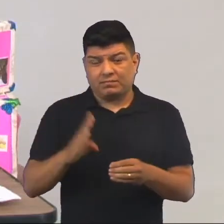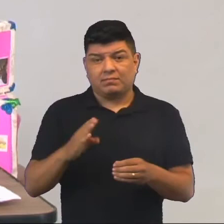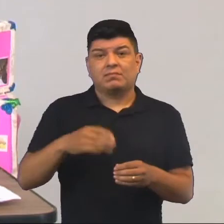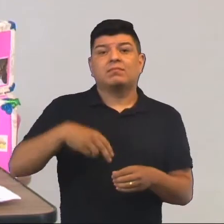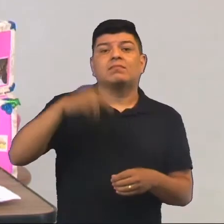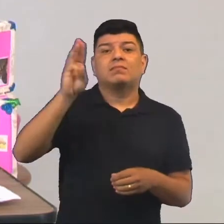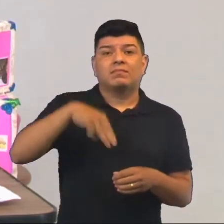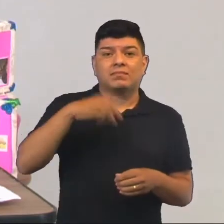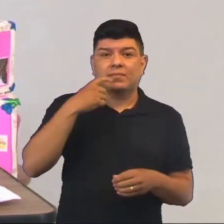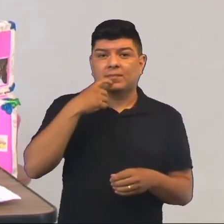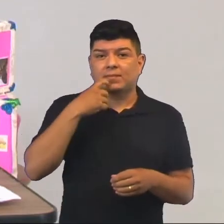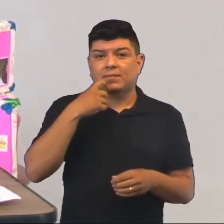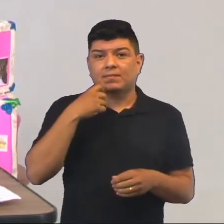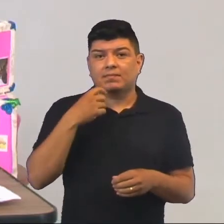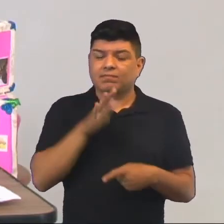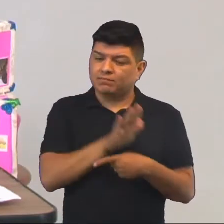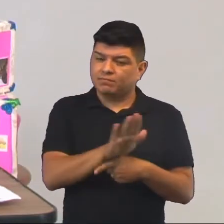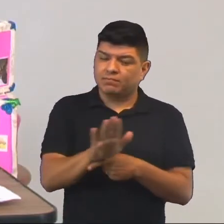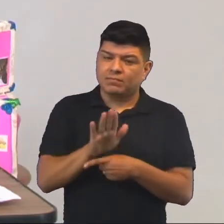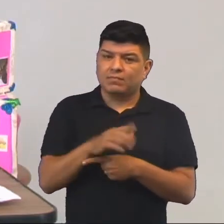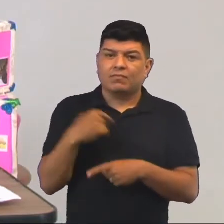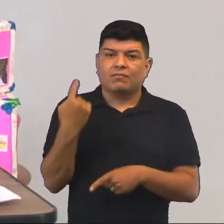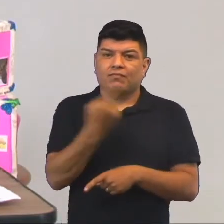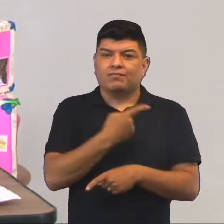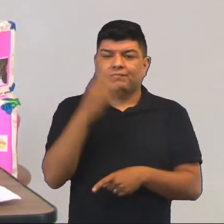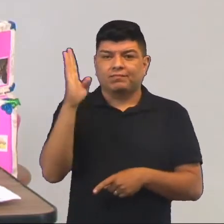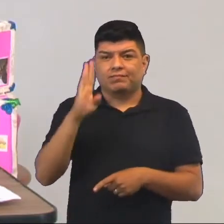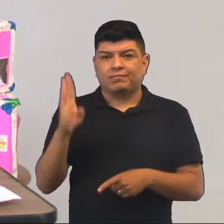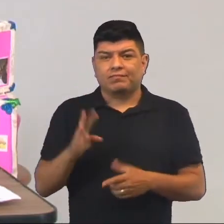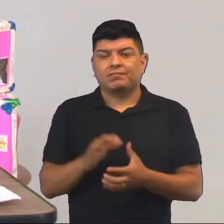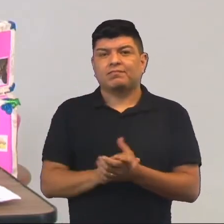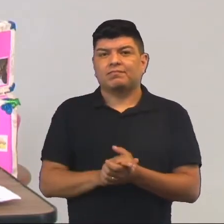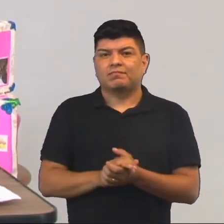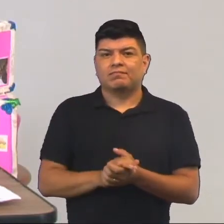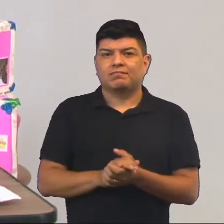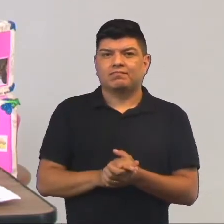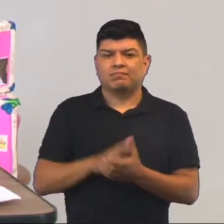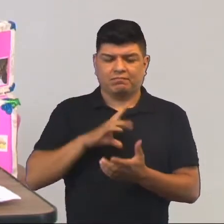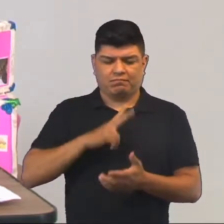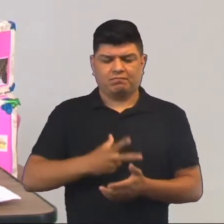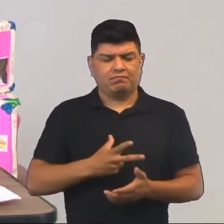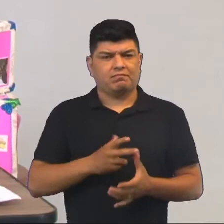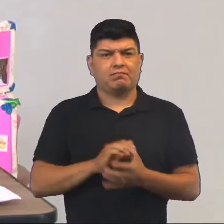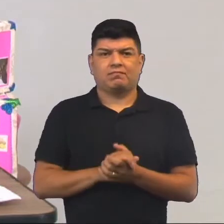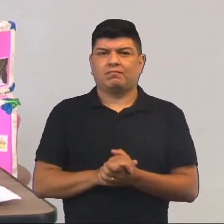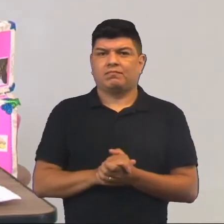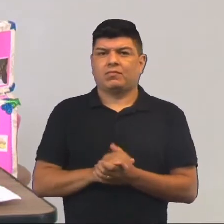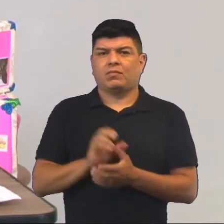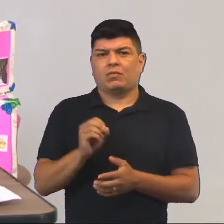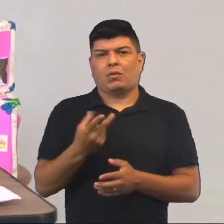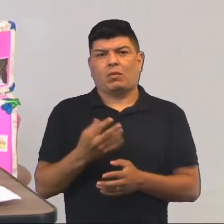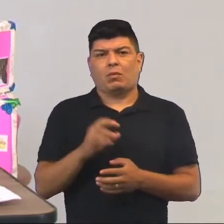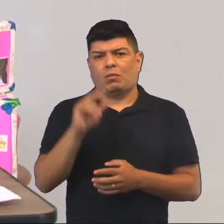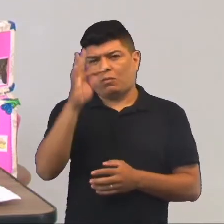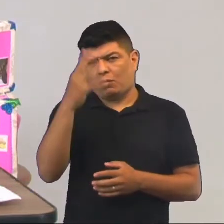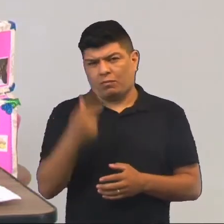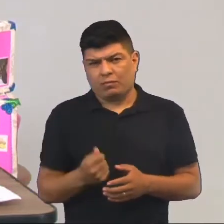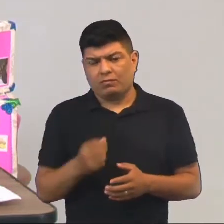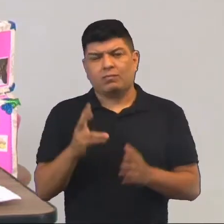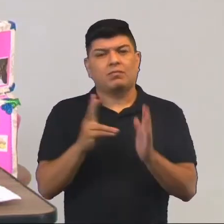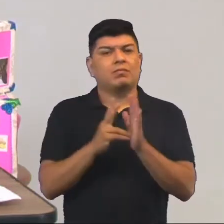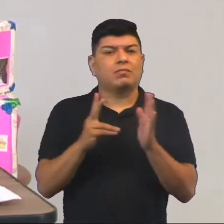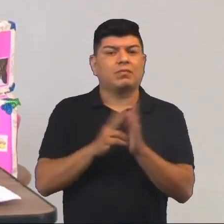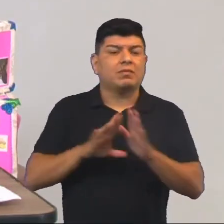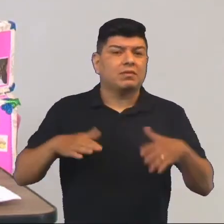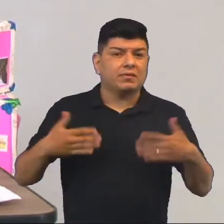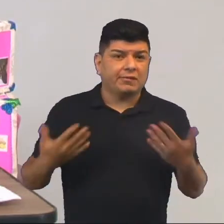Quem trouxe? Quem deu essa contribuição a nós brasileiros? Será que foram os portugueses? Será que foram os africanos